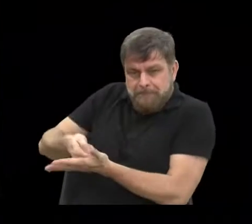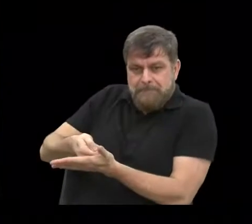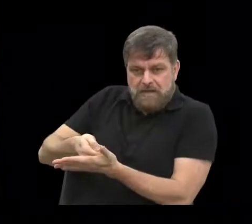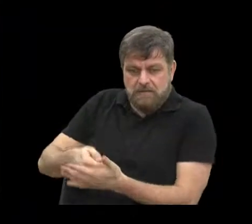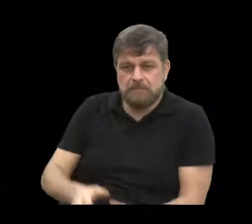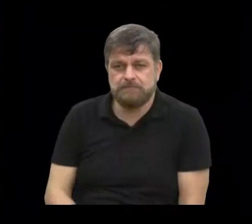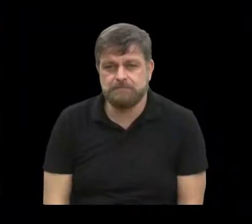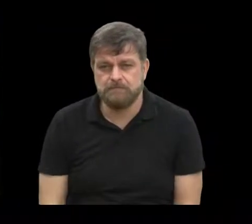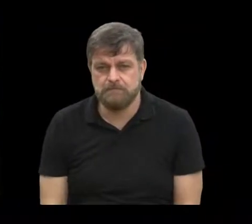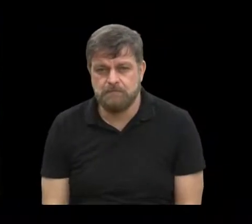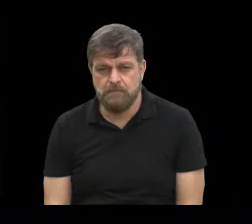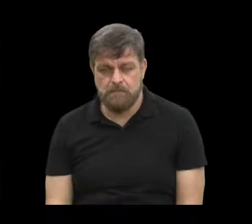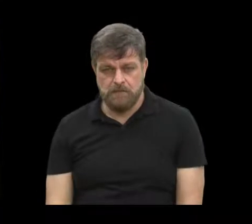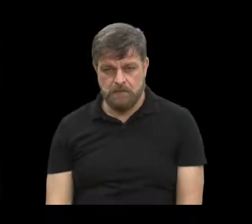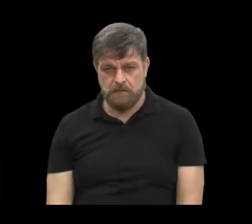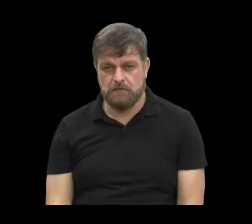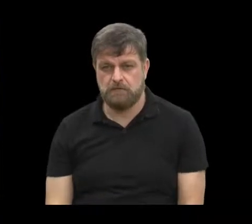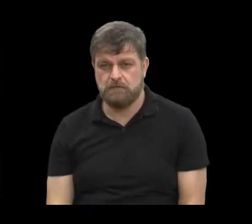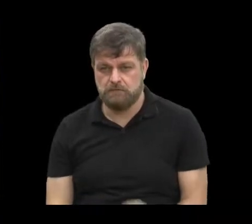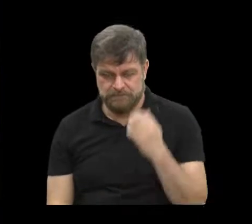problema, ok?